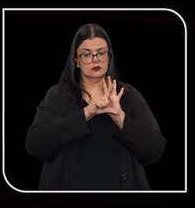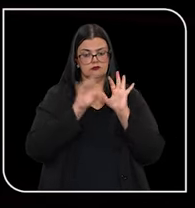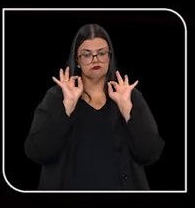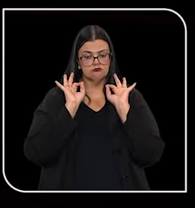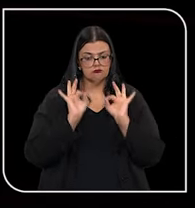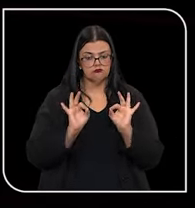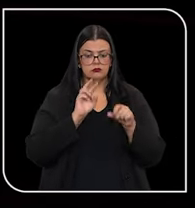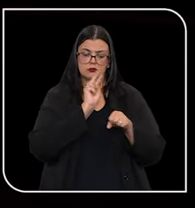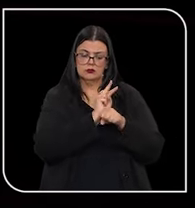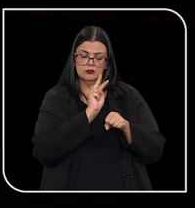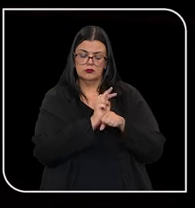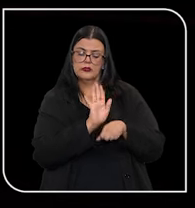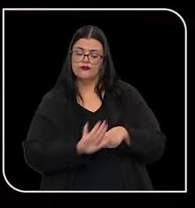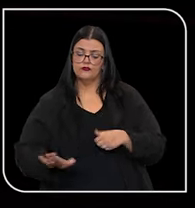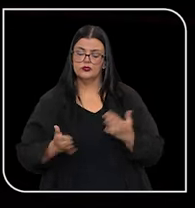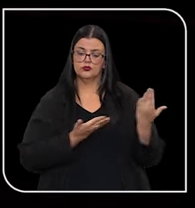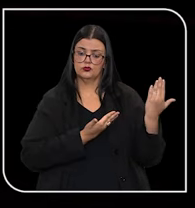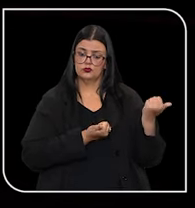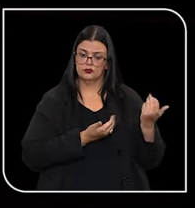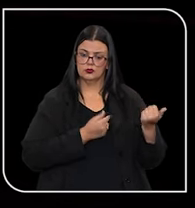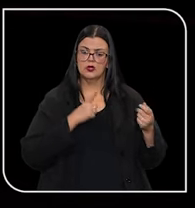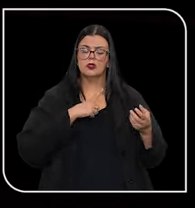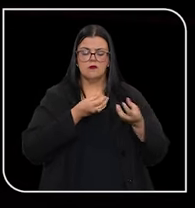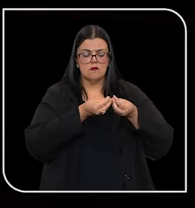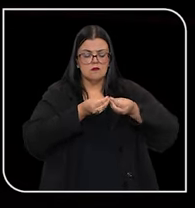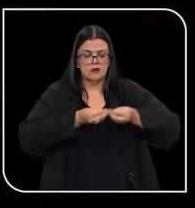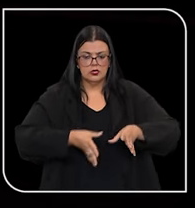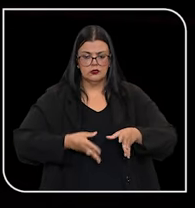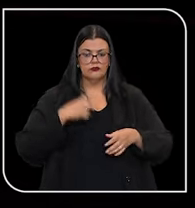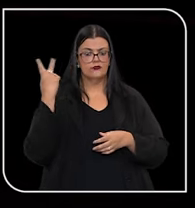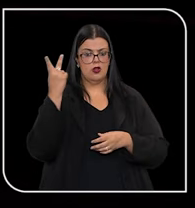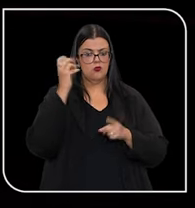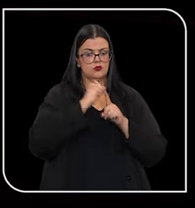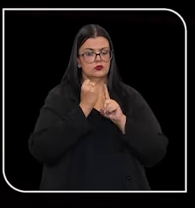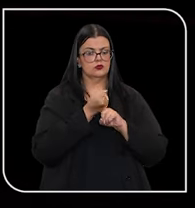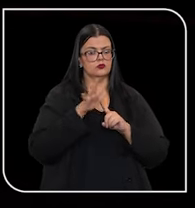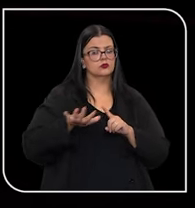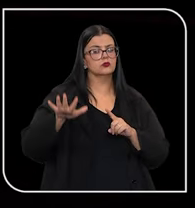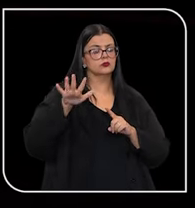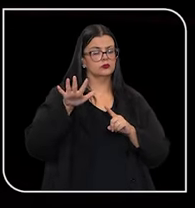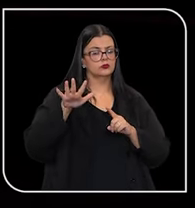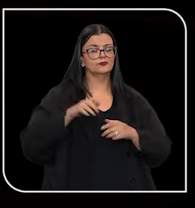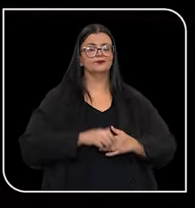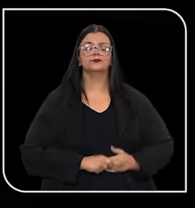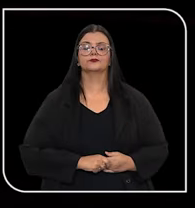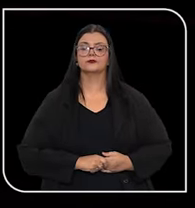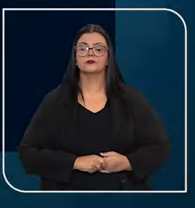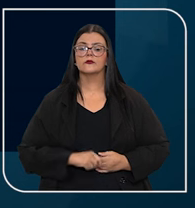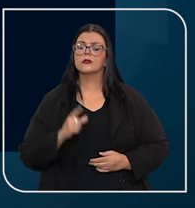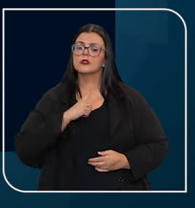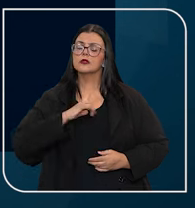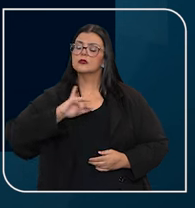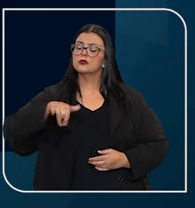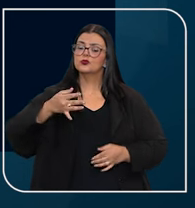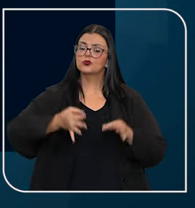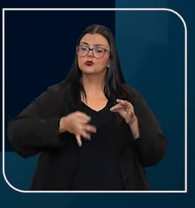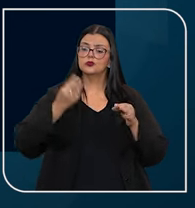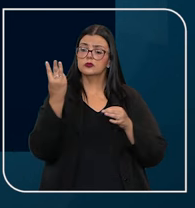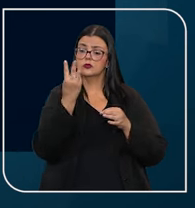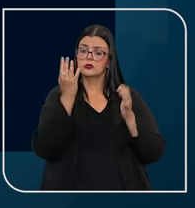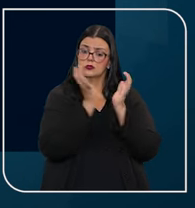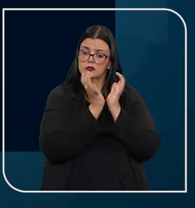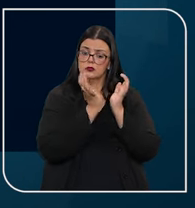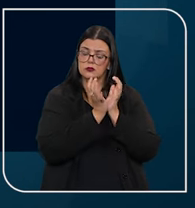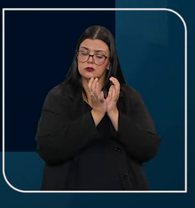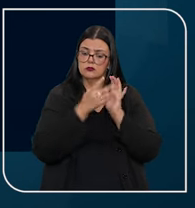ao sistema legal de proteção da Infância e da Juventude feriu valores fundamentais da sociedade o caso foi